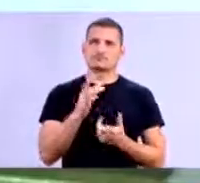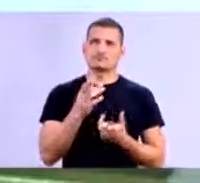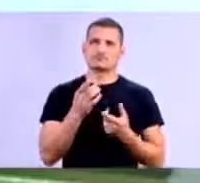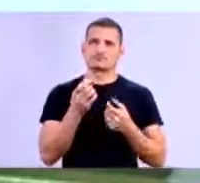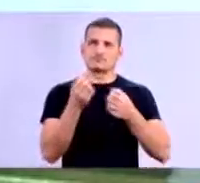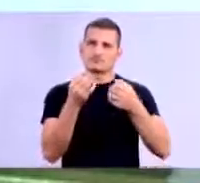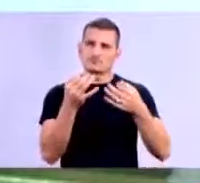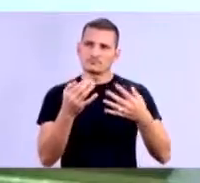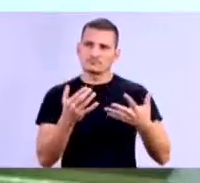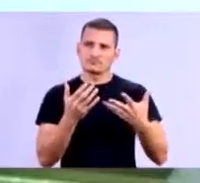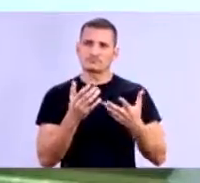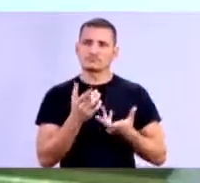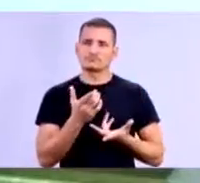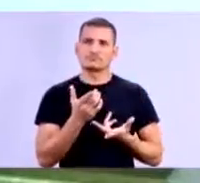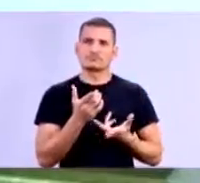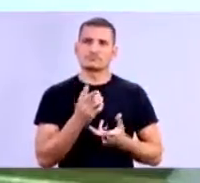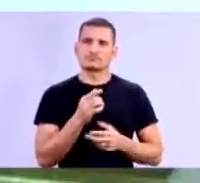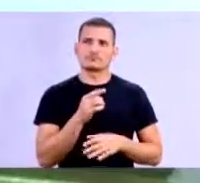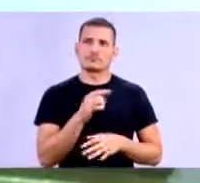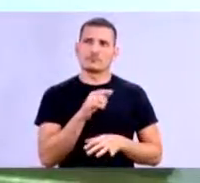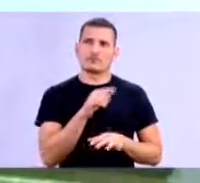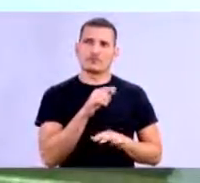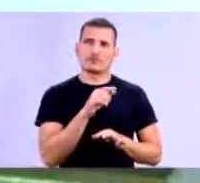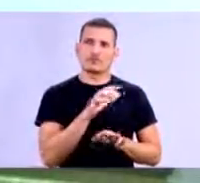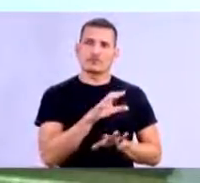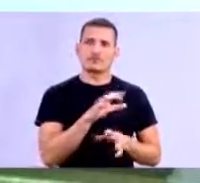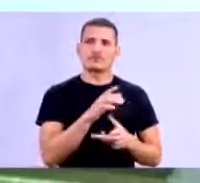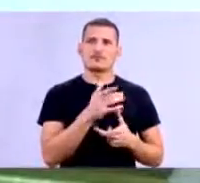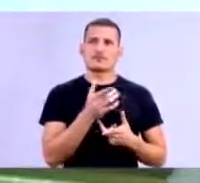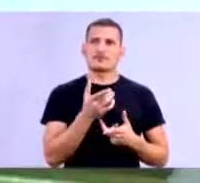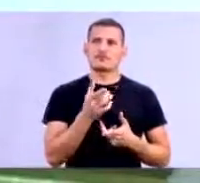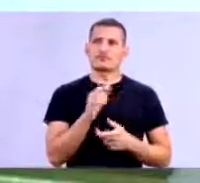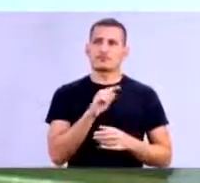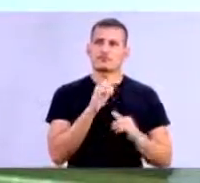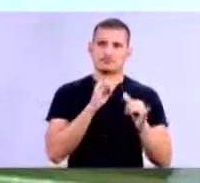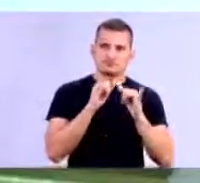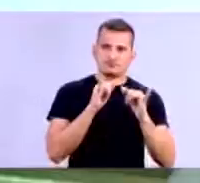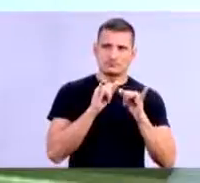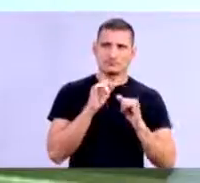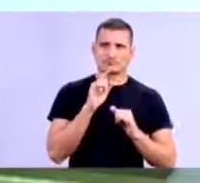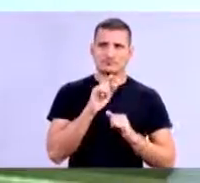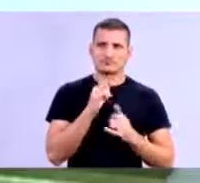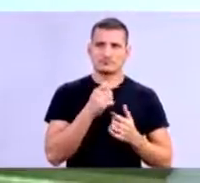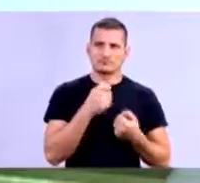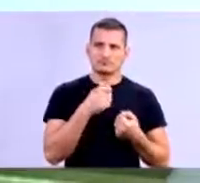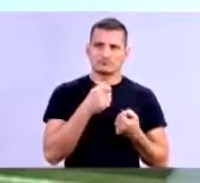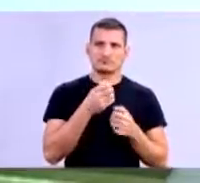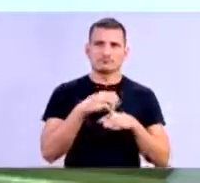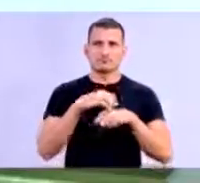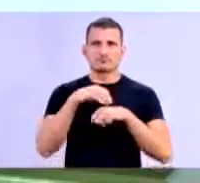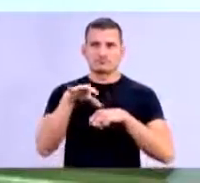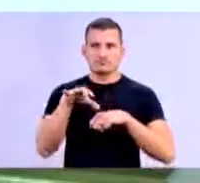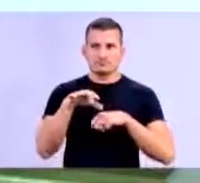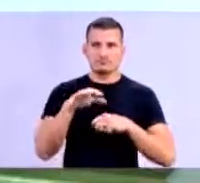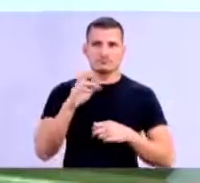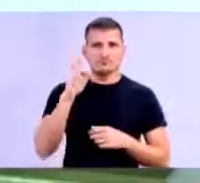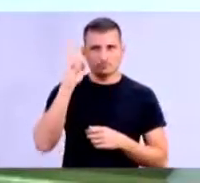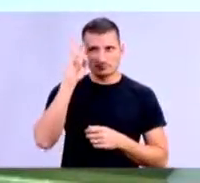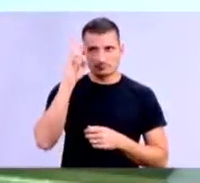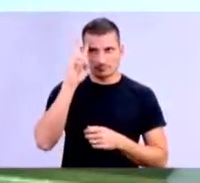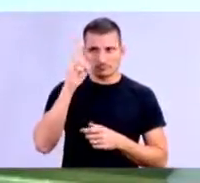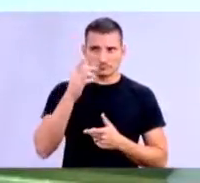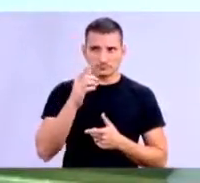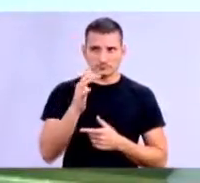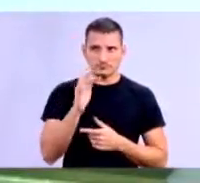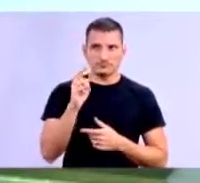expor características daquele momento, daquela situação, daquela informação que você precisa transmitir. Você se lembra